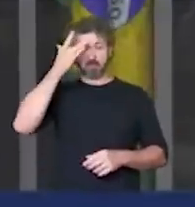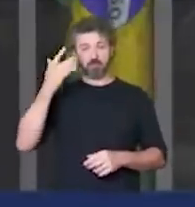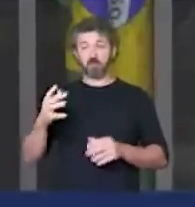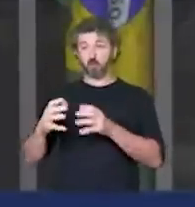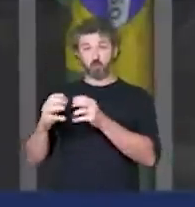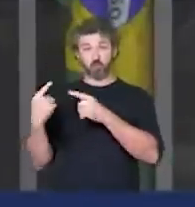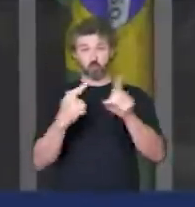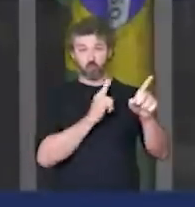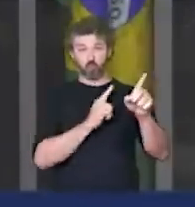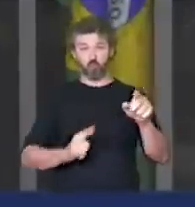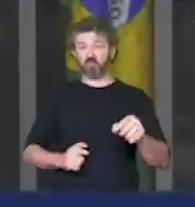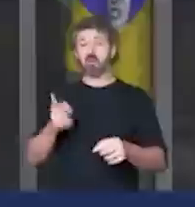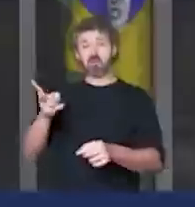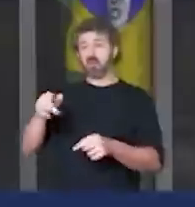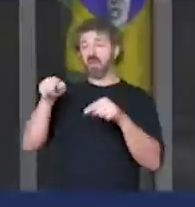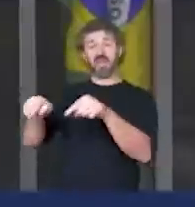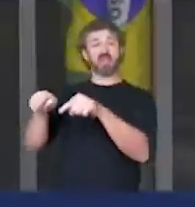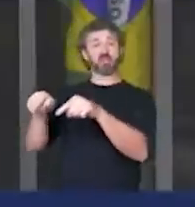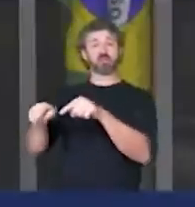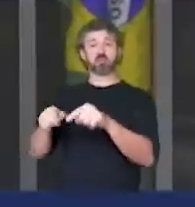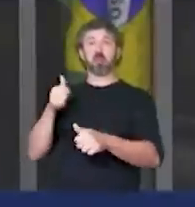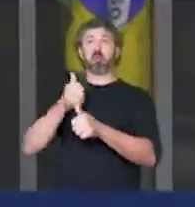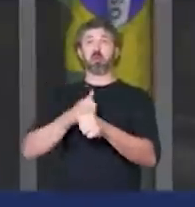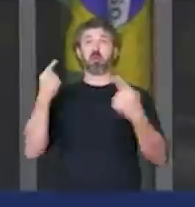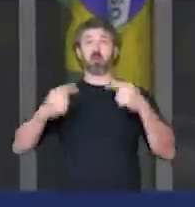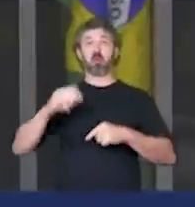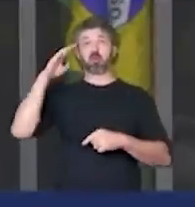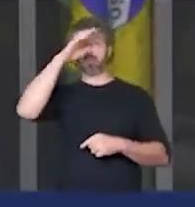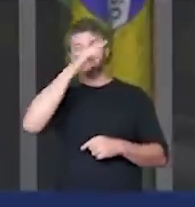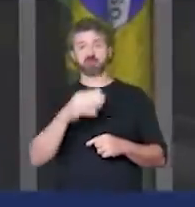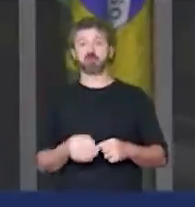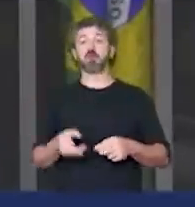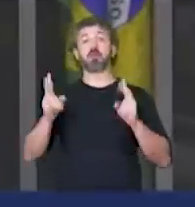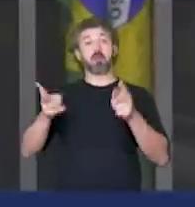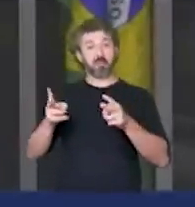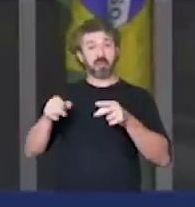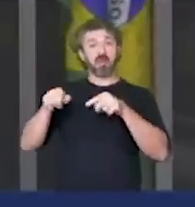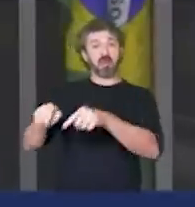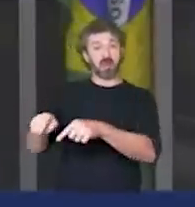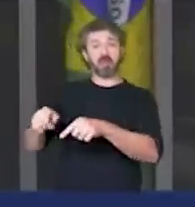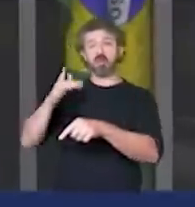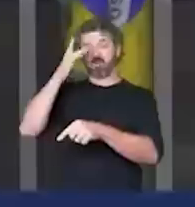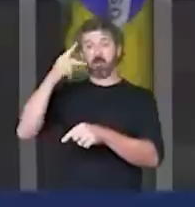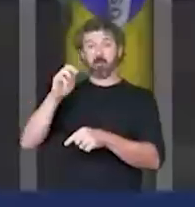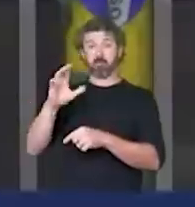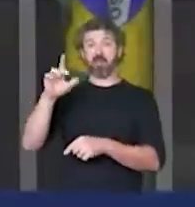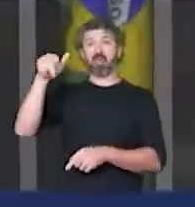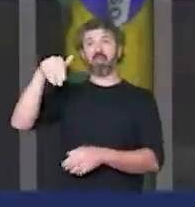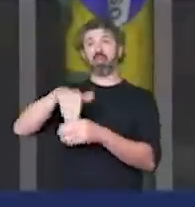dizem de oposição, mesmo aqueles que se dizem combater o bolsonarismo, mesmo aqueles que dizem que essa é uma